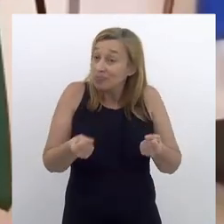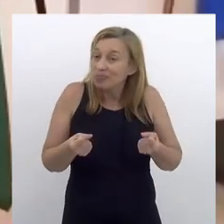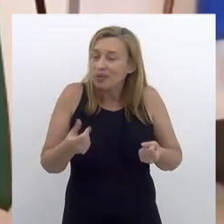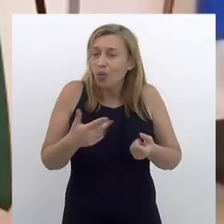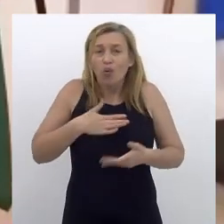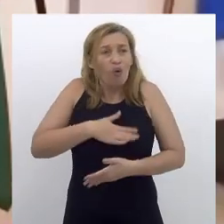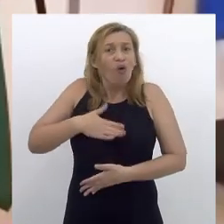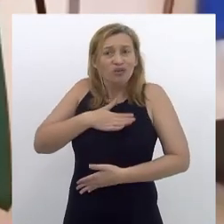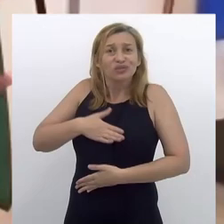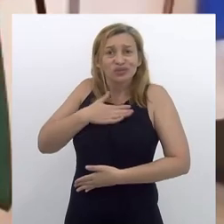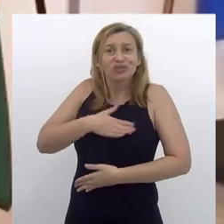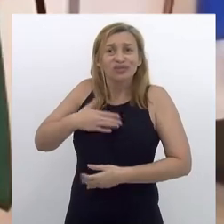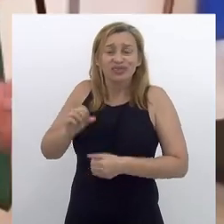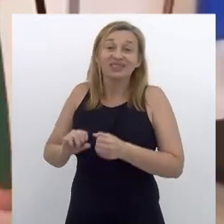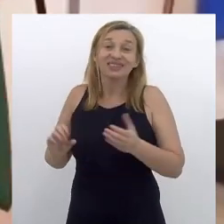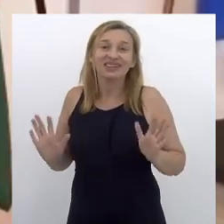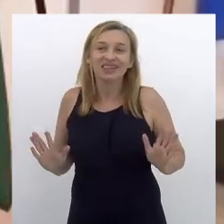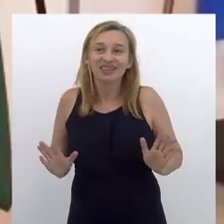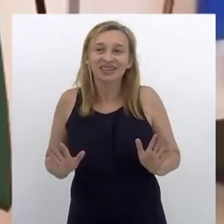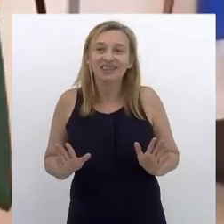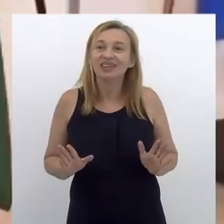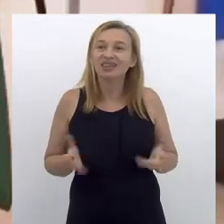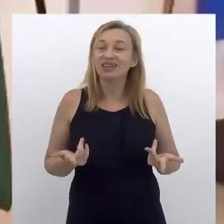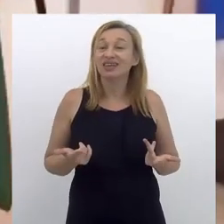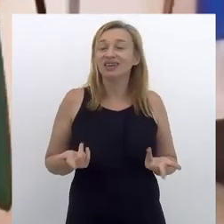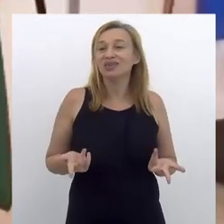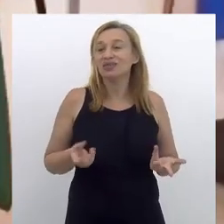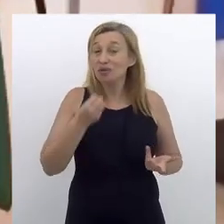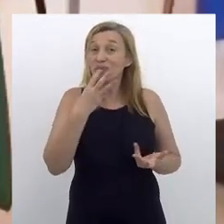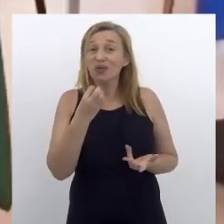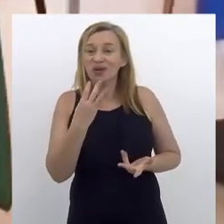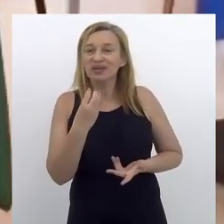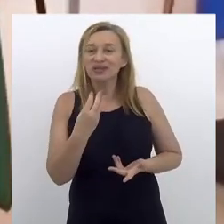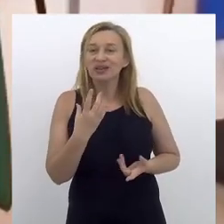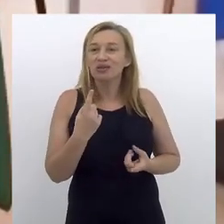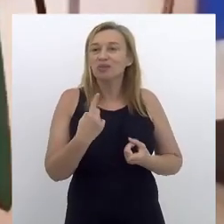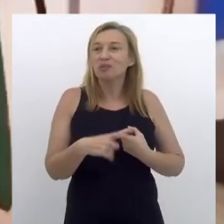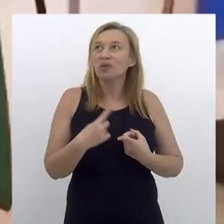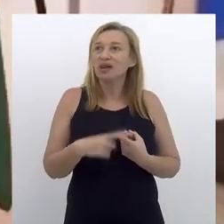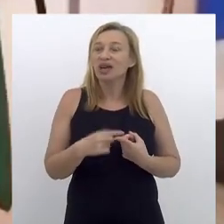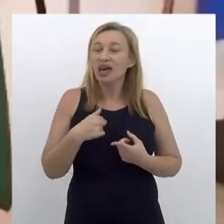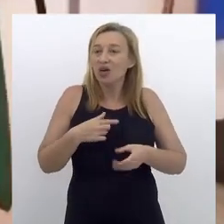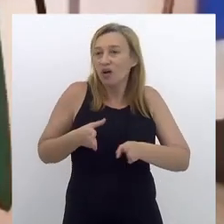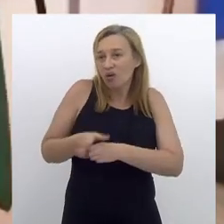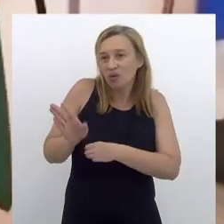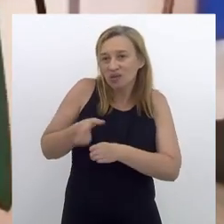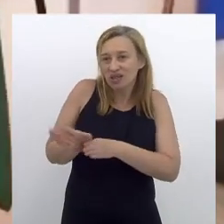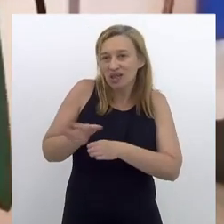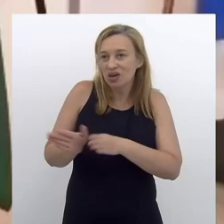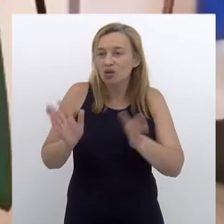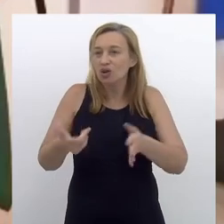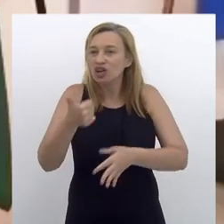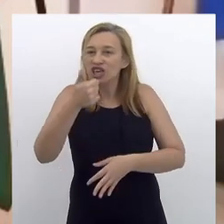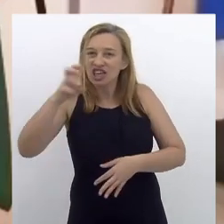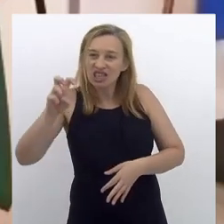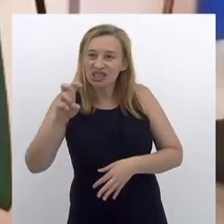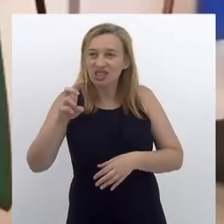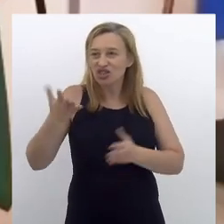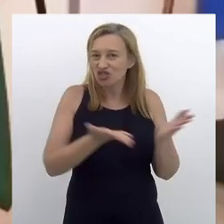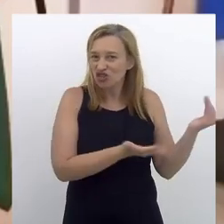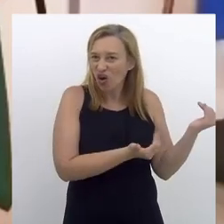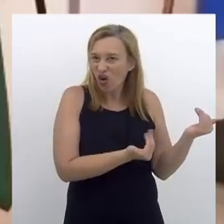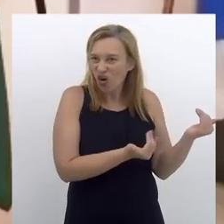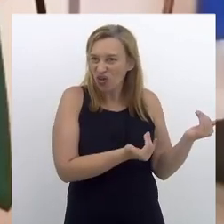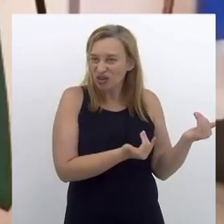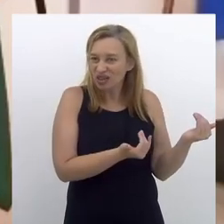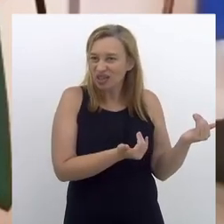dedicação, que eu faço porque eu gosto. Na realidade, eu gosto de fazer, e foi até uma maneira bem boa Porque como eu oriento hoje 15 jovens, a